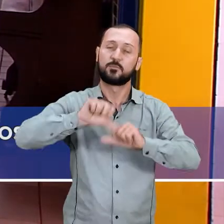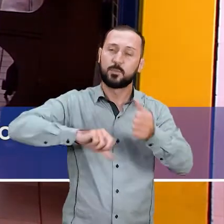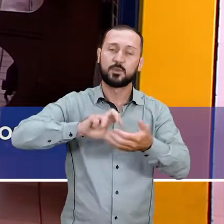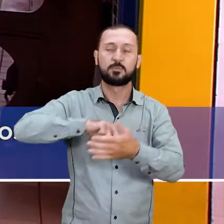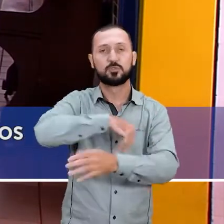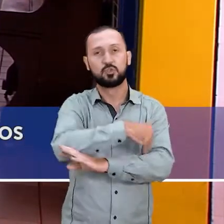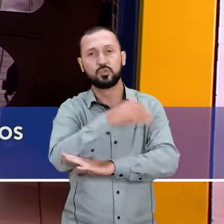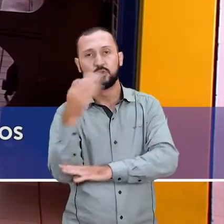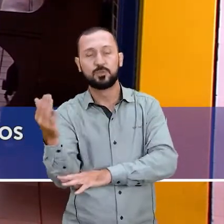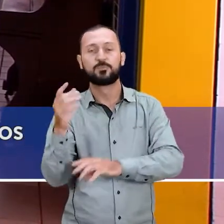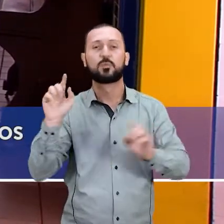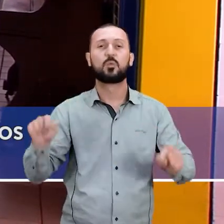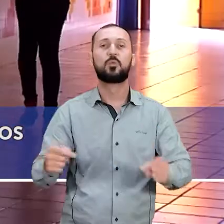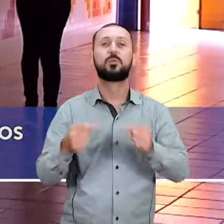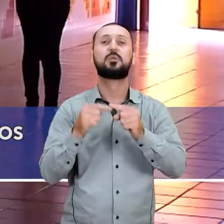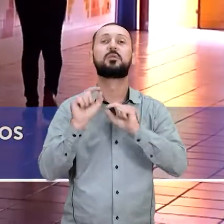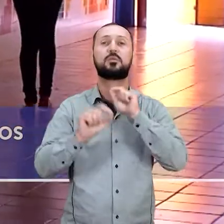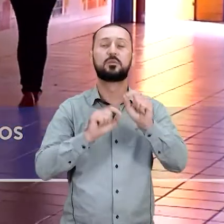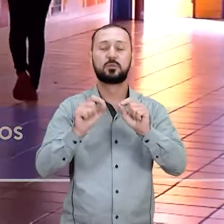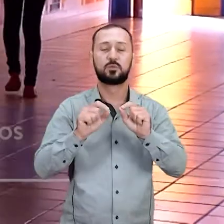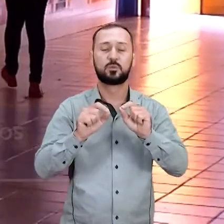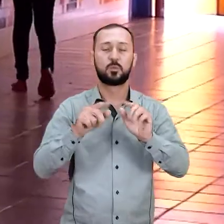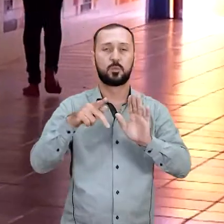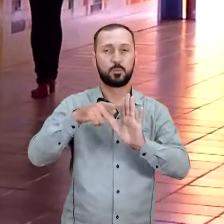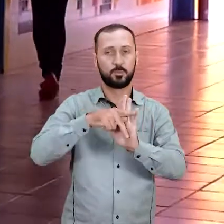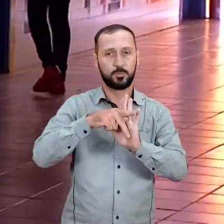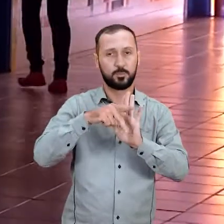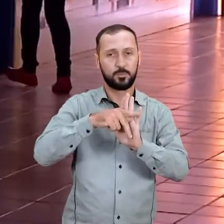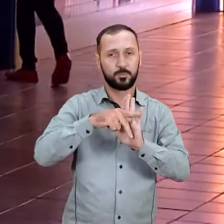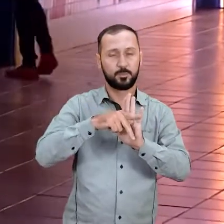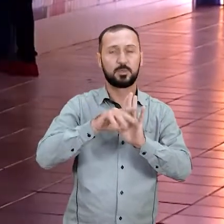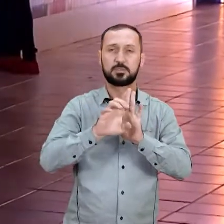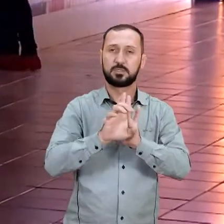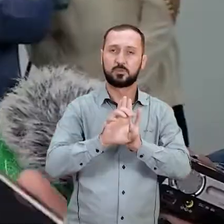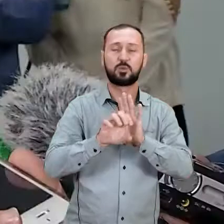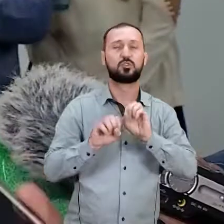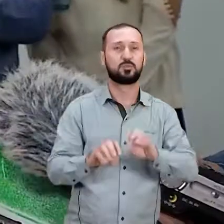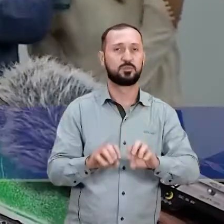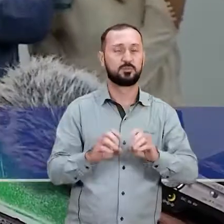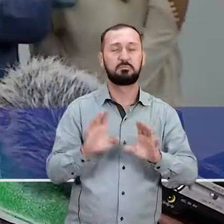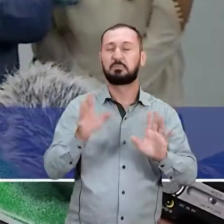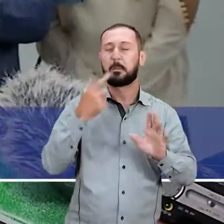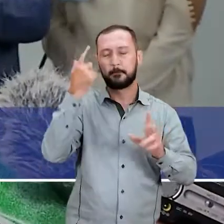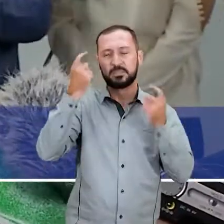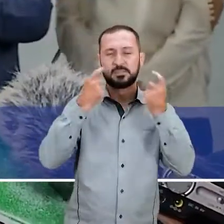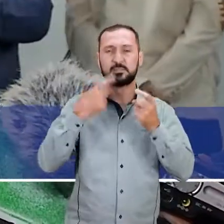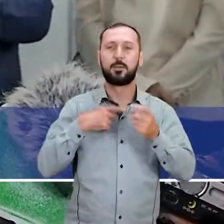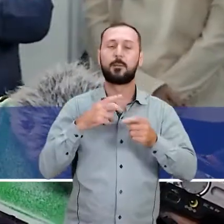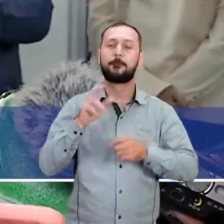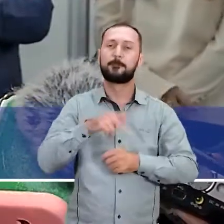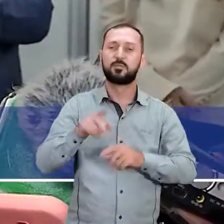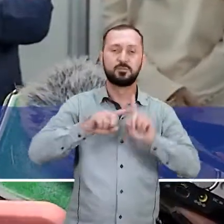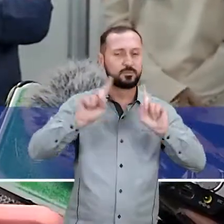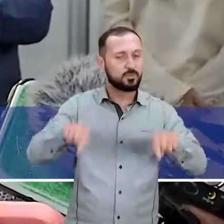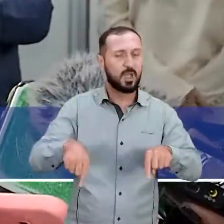tempo integral, em conformidade ao Plano Estadual de Educação. Não há motivo de alarde, professor efetivo não vai